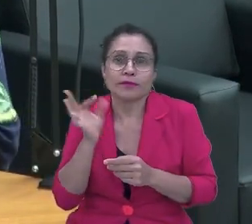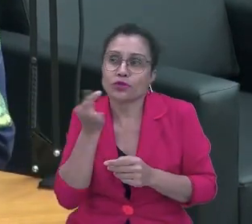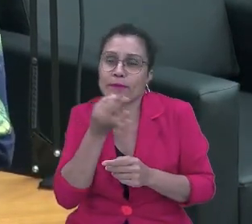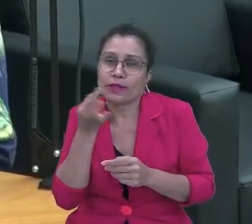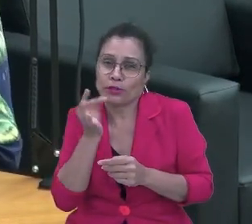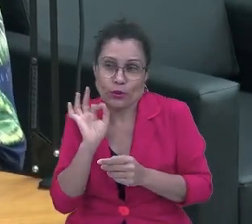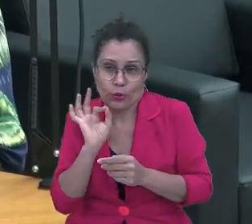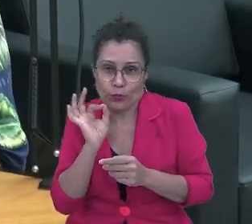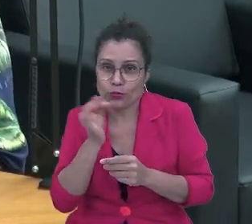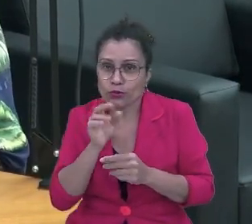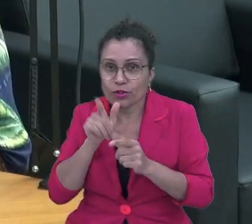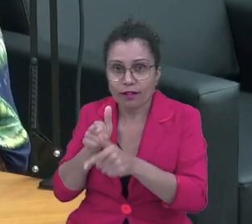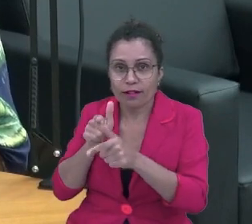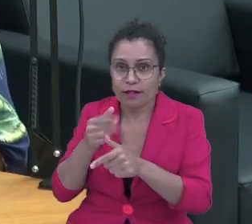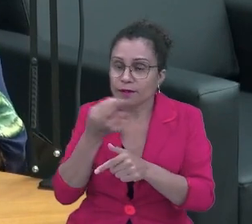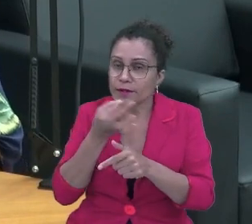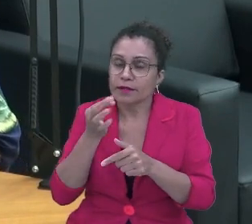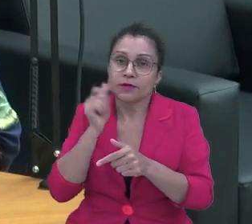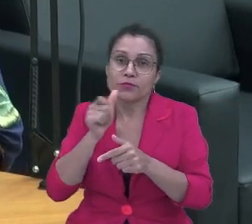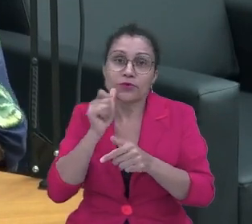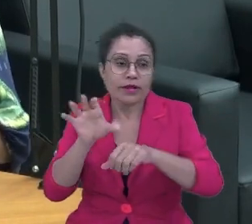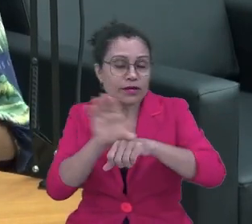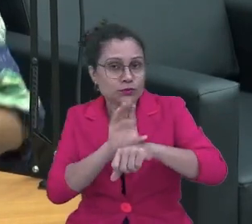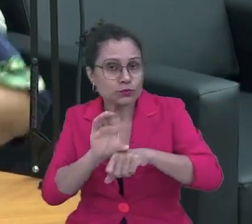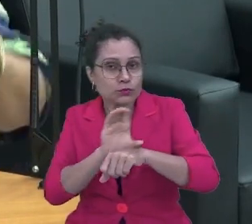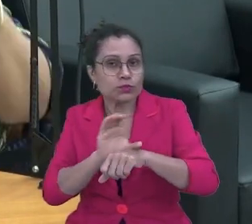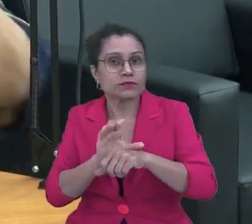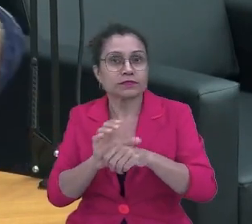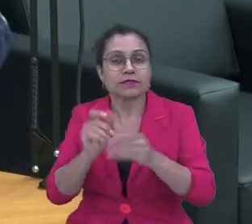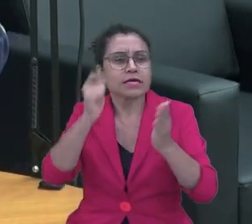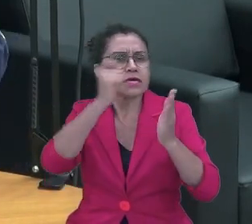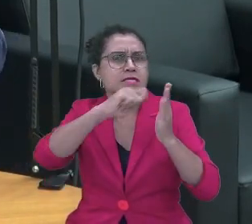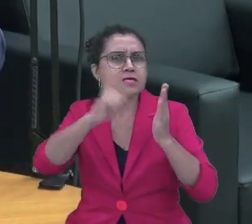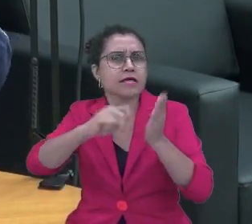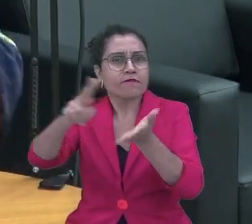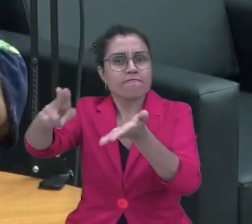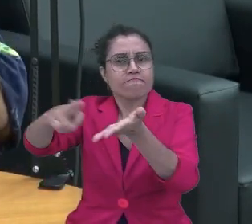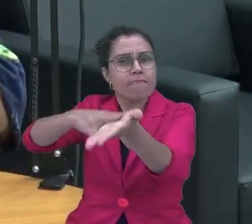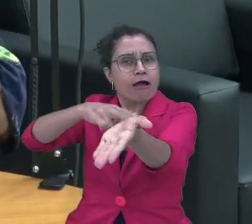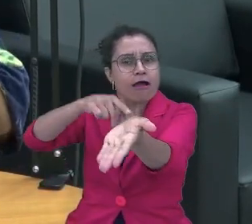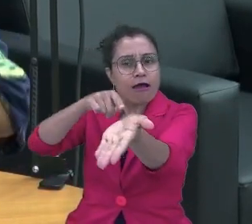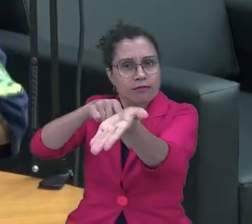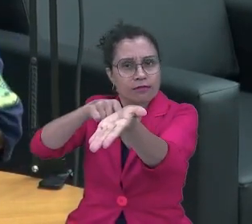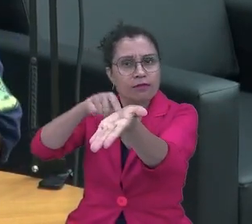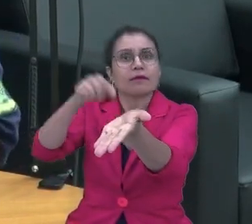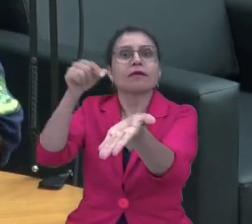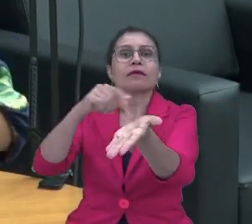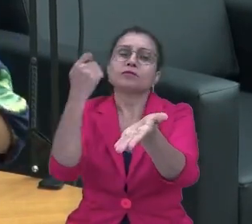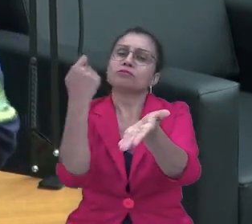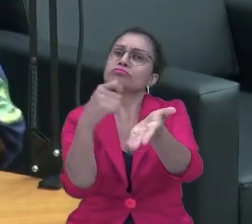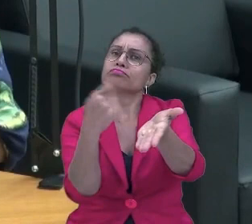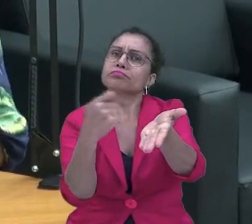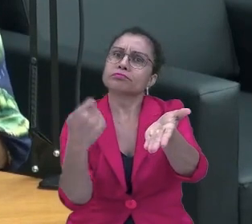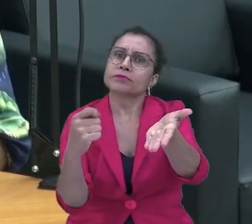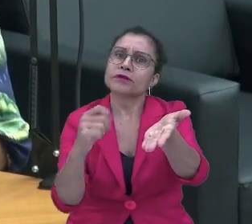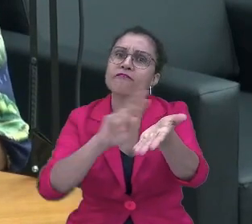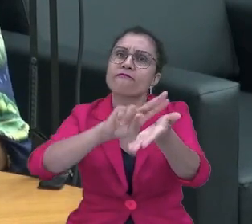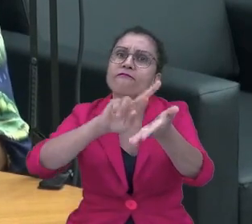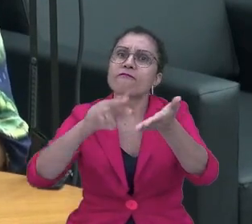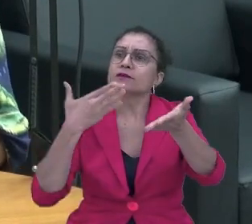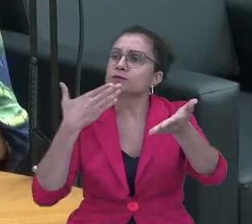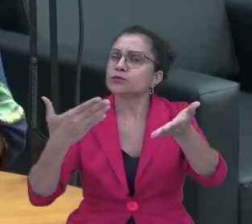né, começa, são as mulheres constituintes, né, e elas escrevem uma carta, Tânia, e nessa carta elas colocam lá